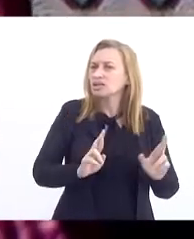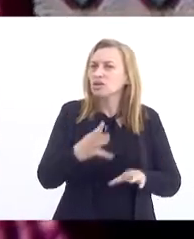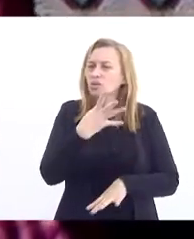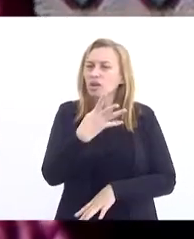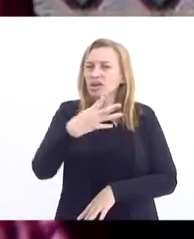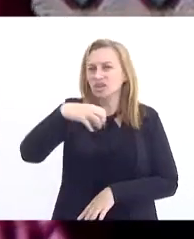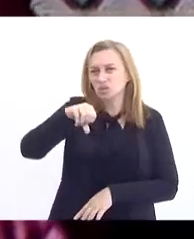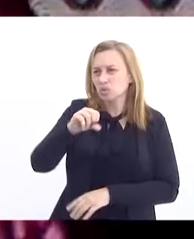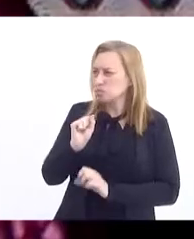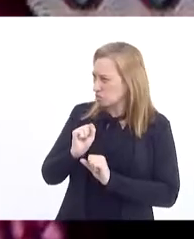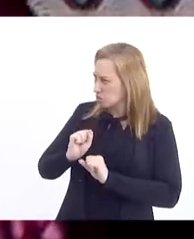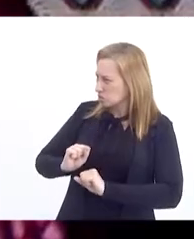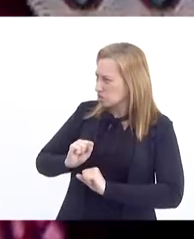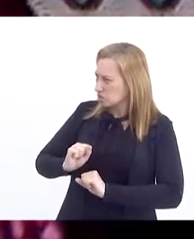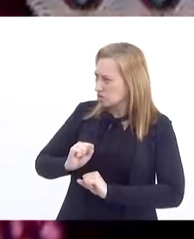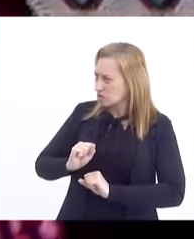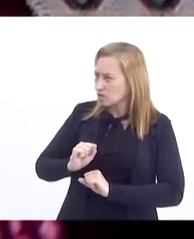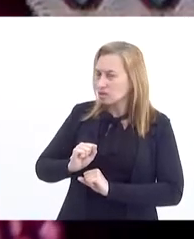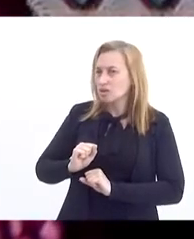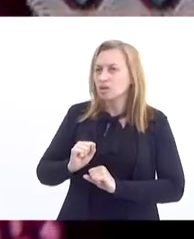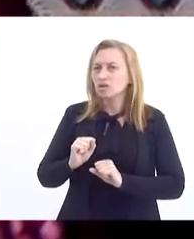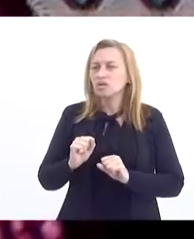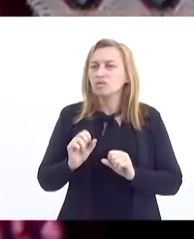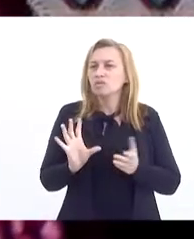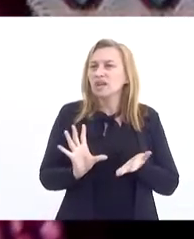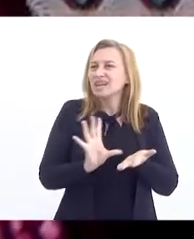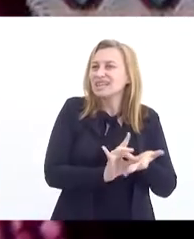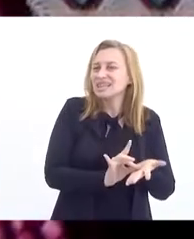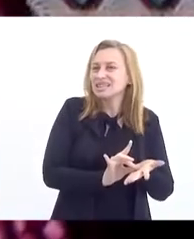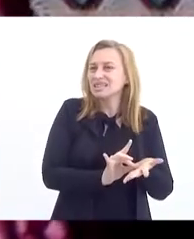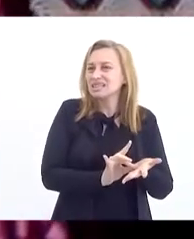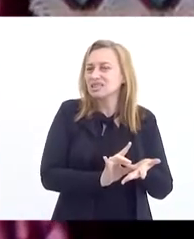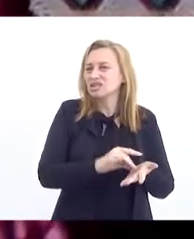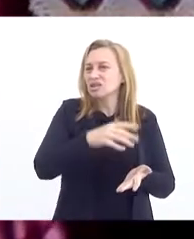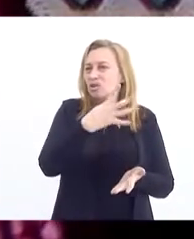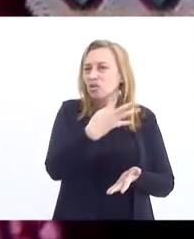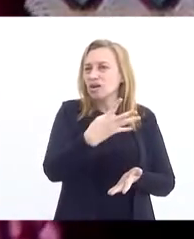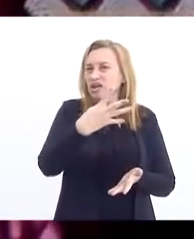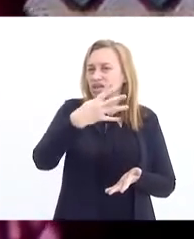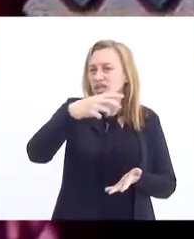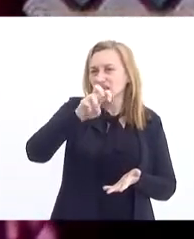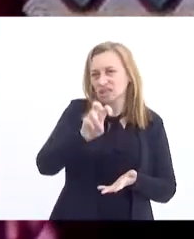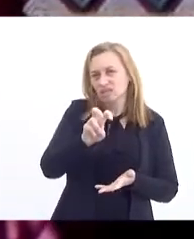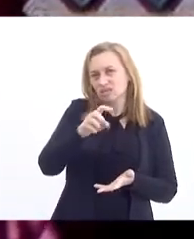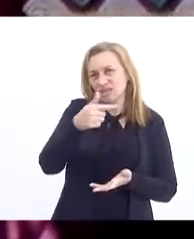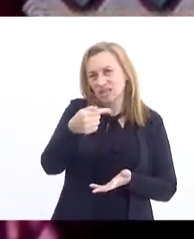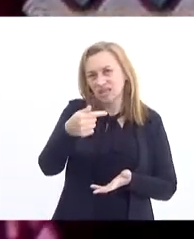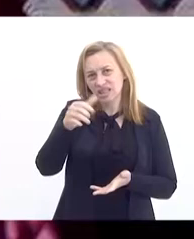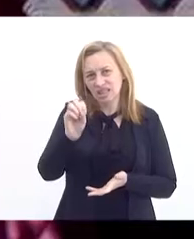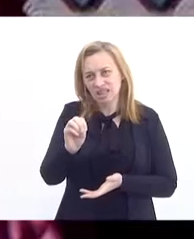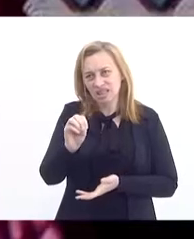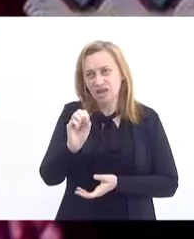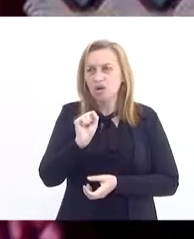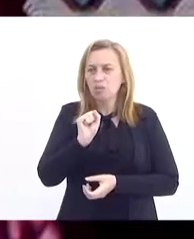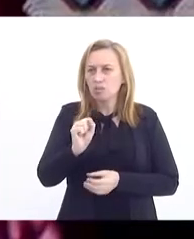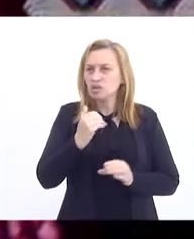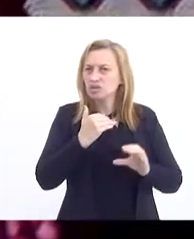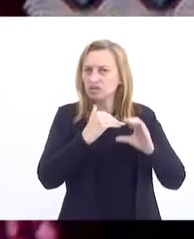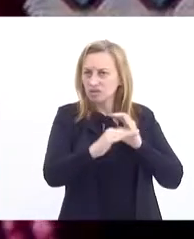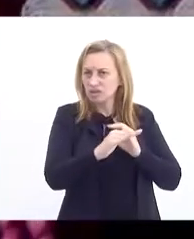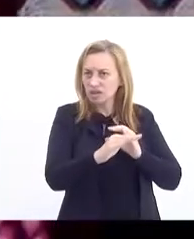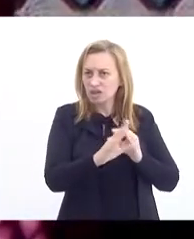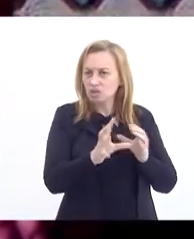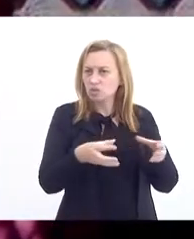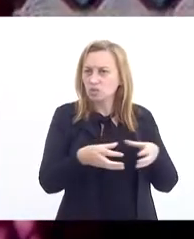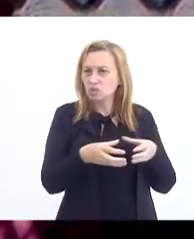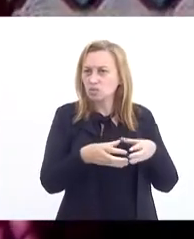se for possível, pela anexação ao 4570. Posso enviar, inclusive, no grupo